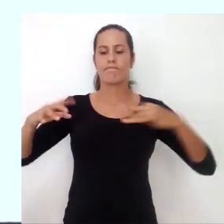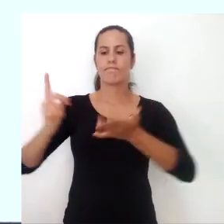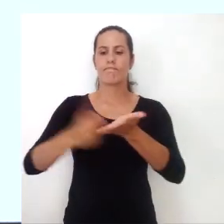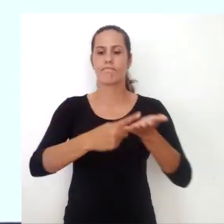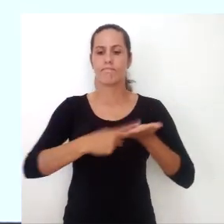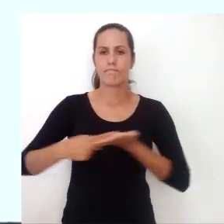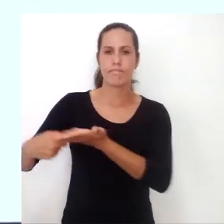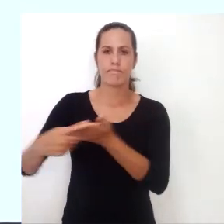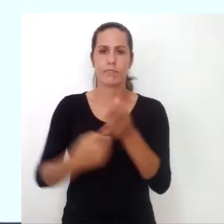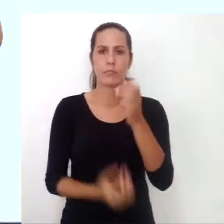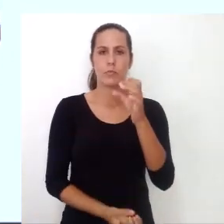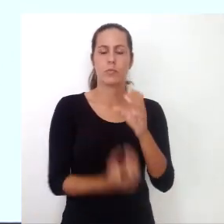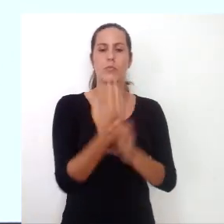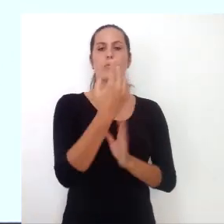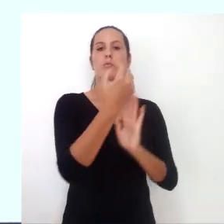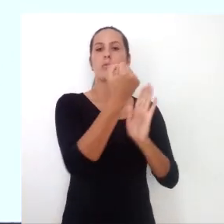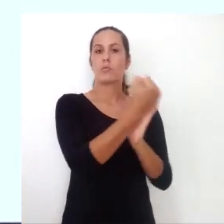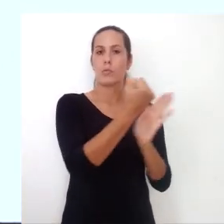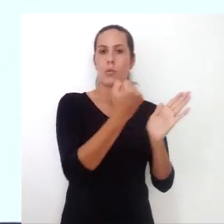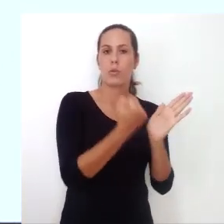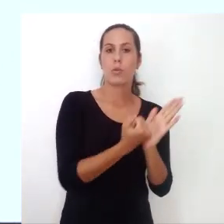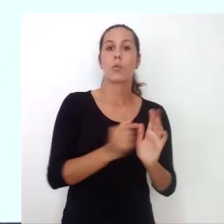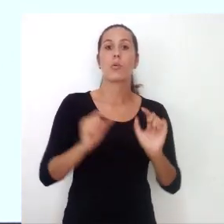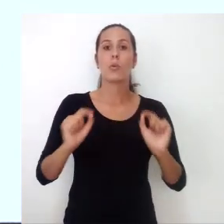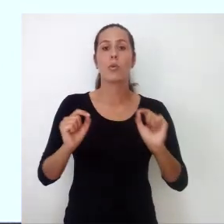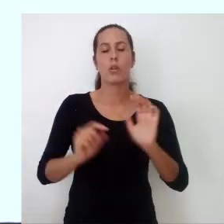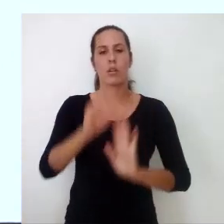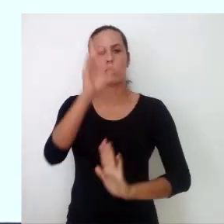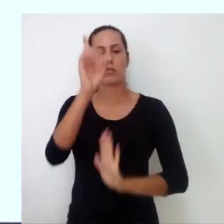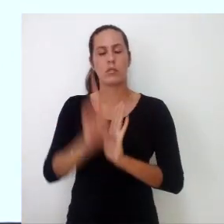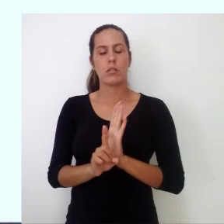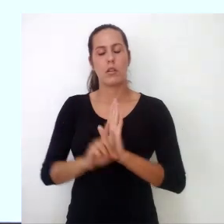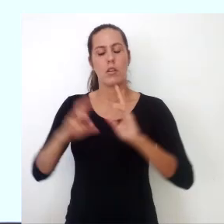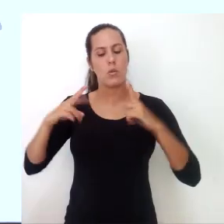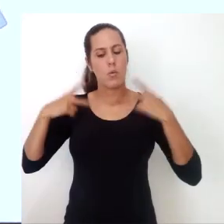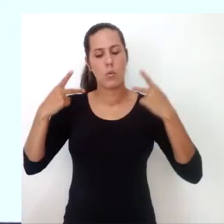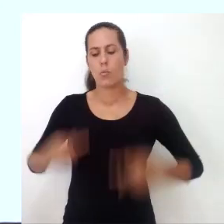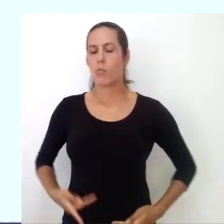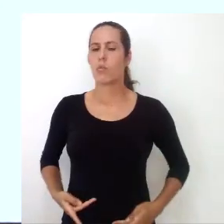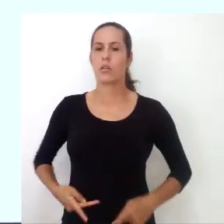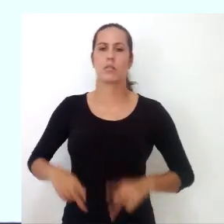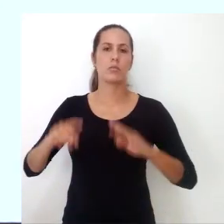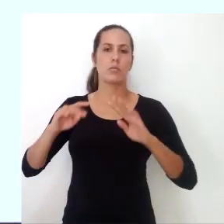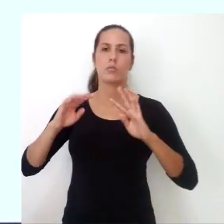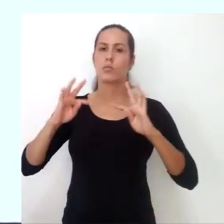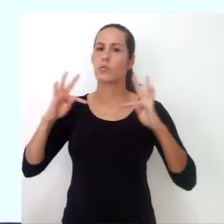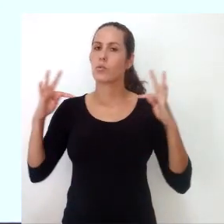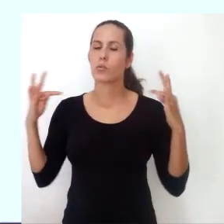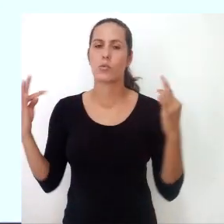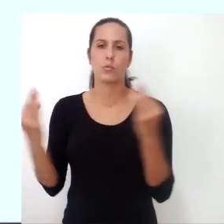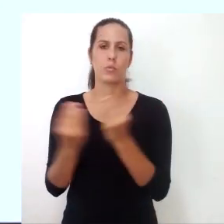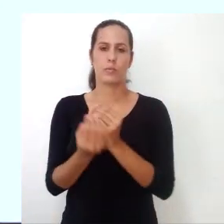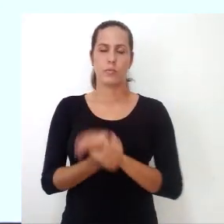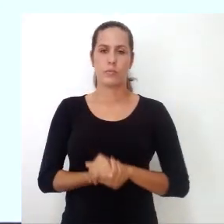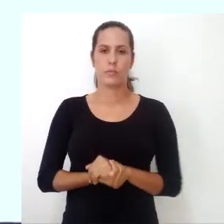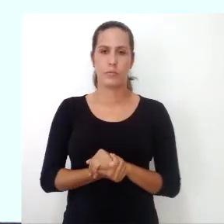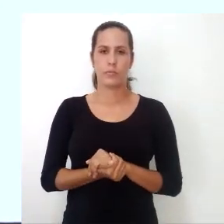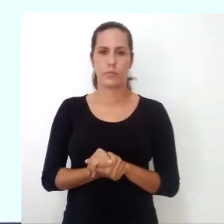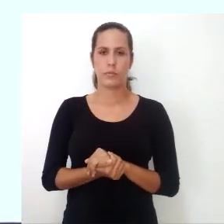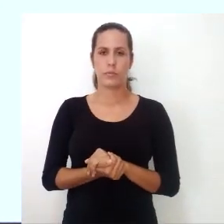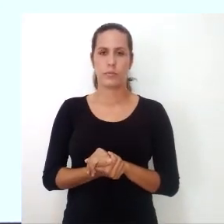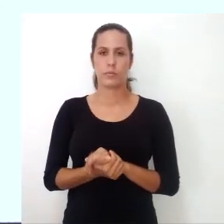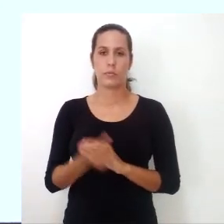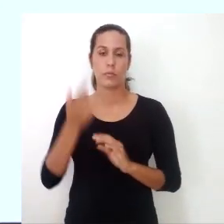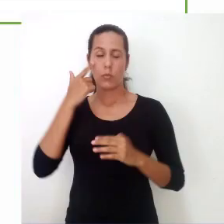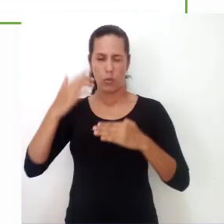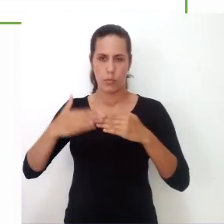o quê? Cantando, solidificando os direitos da humanidade, o direito da dignidade humana.